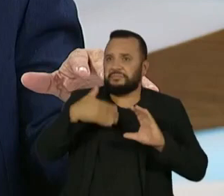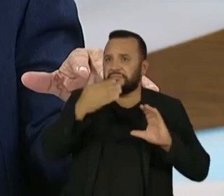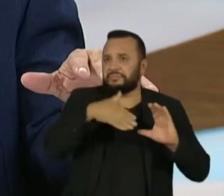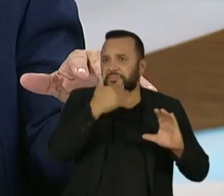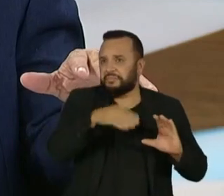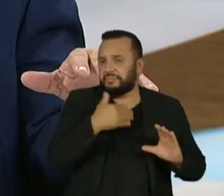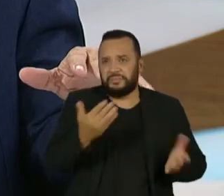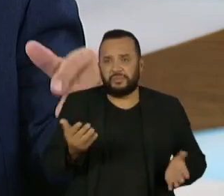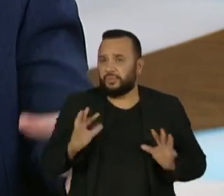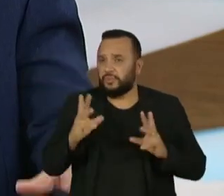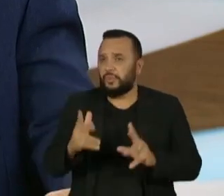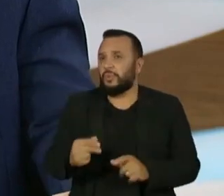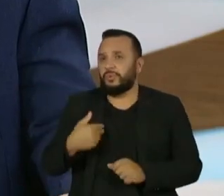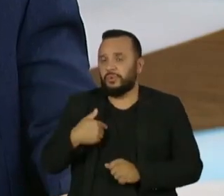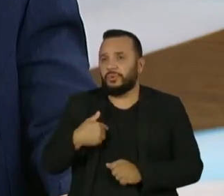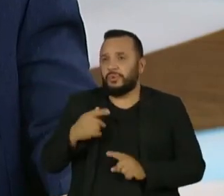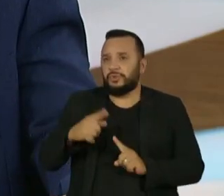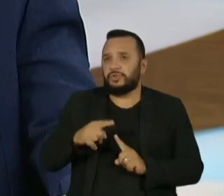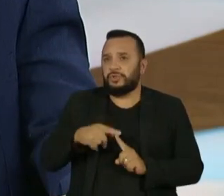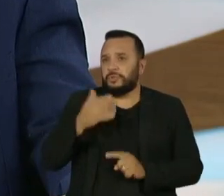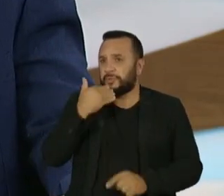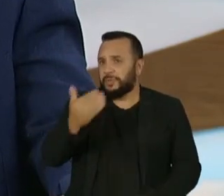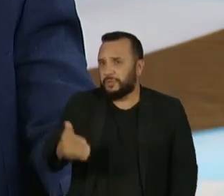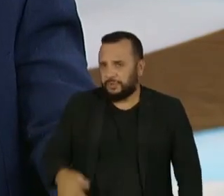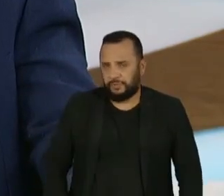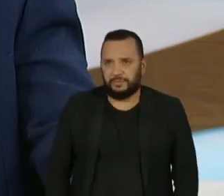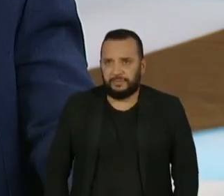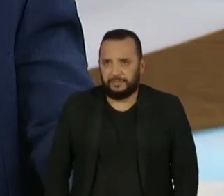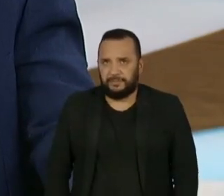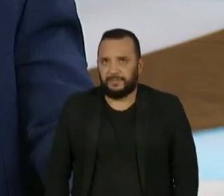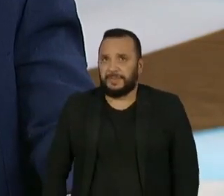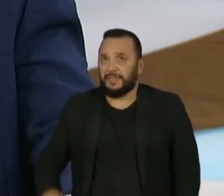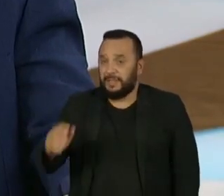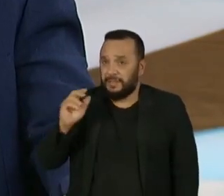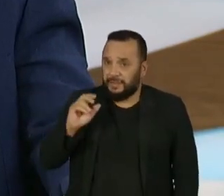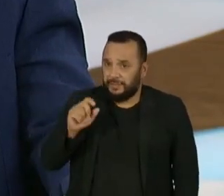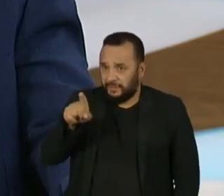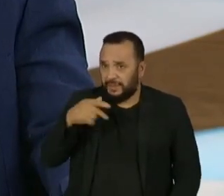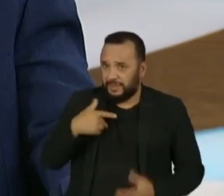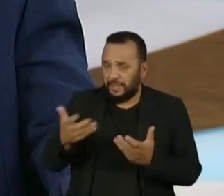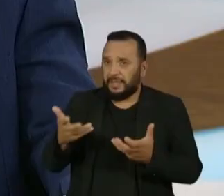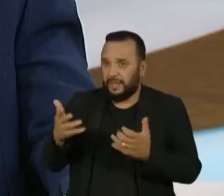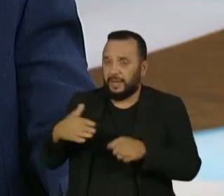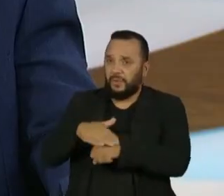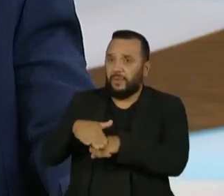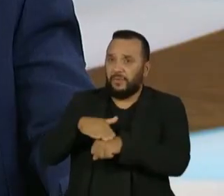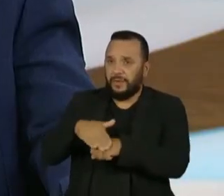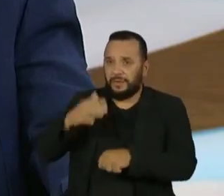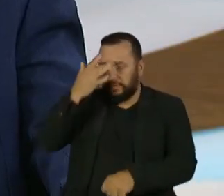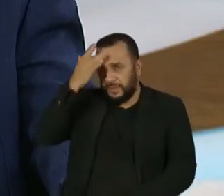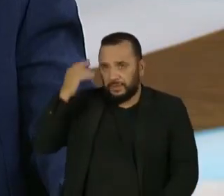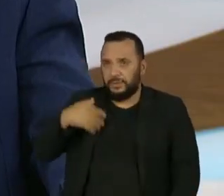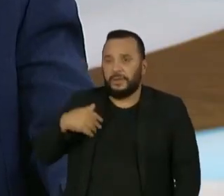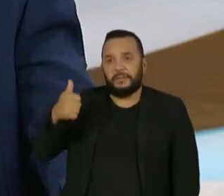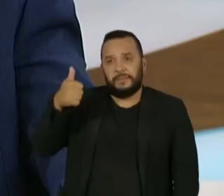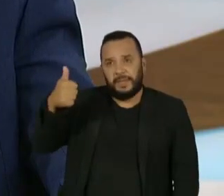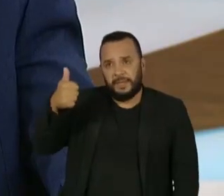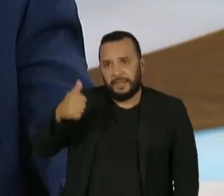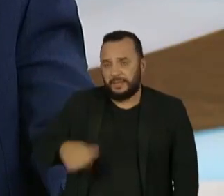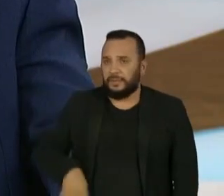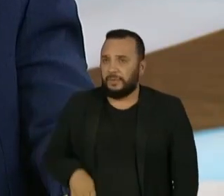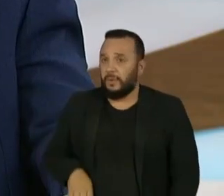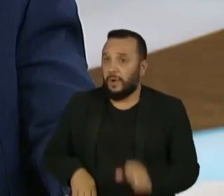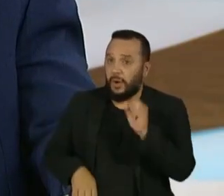você. Então, se você for estabelecer uma conversa com as pessoas, o que você disser, beleza,